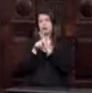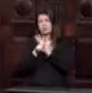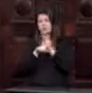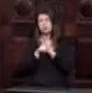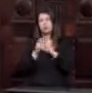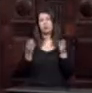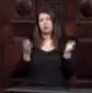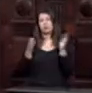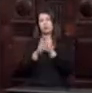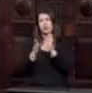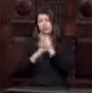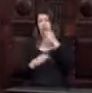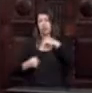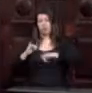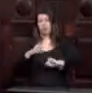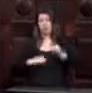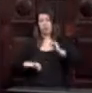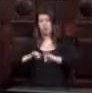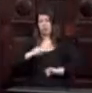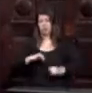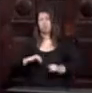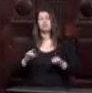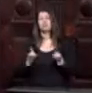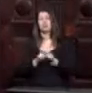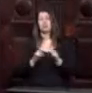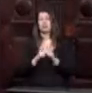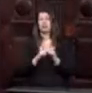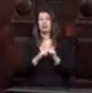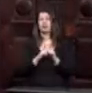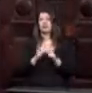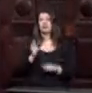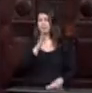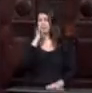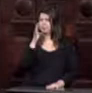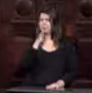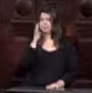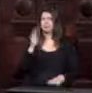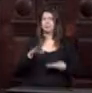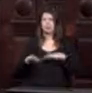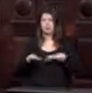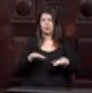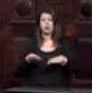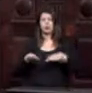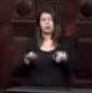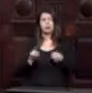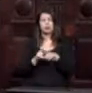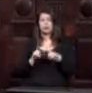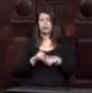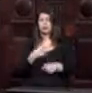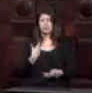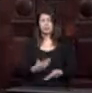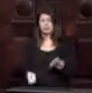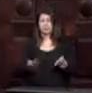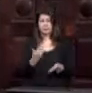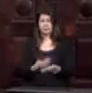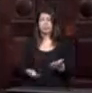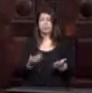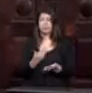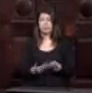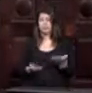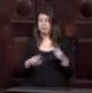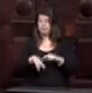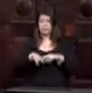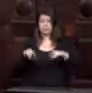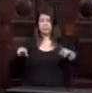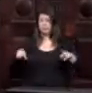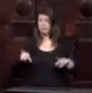estão fechando laboratórios, estão sucateando equipamentos, estamos perdendo bilhões que